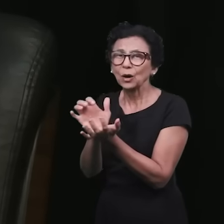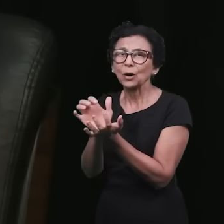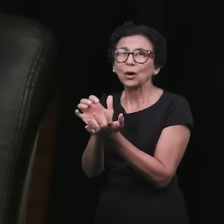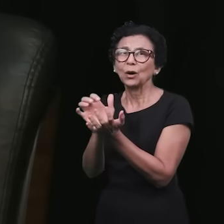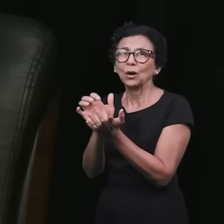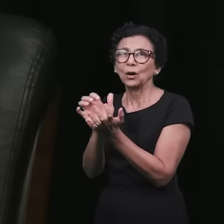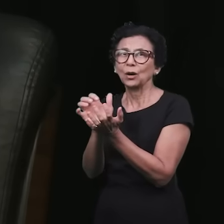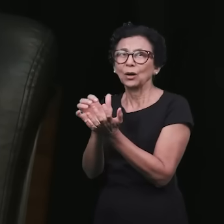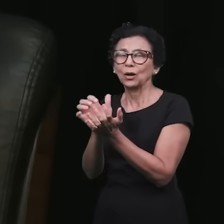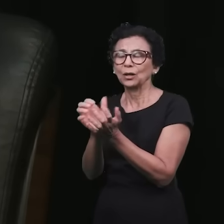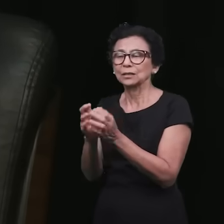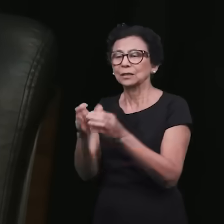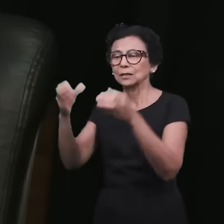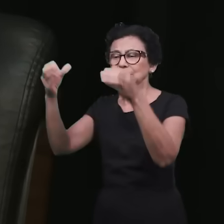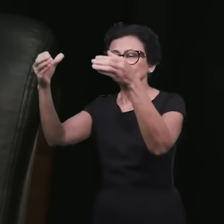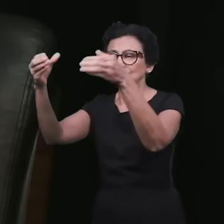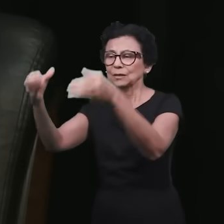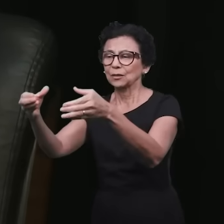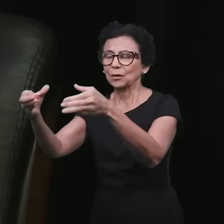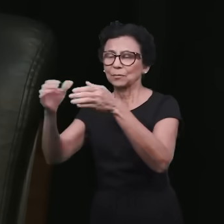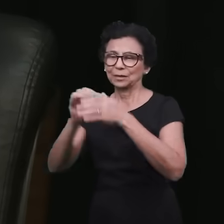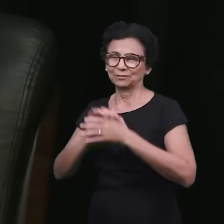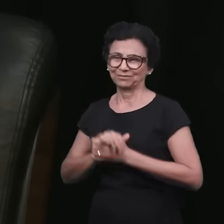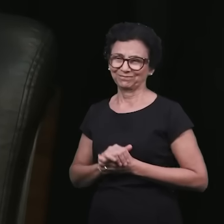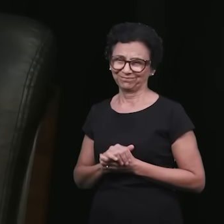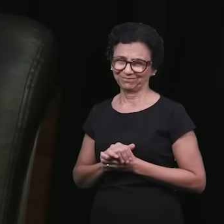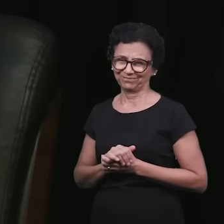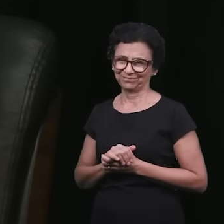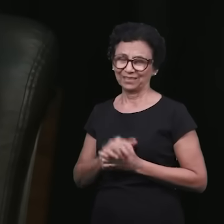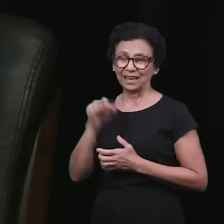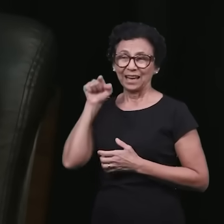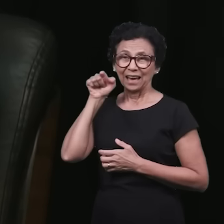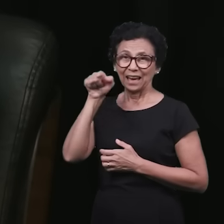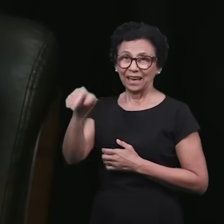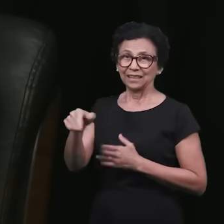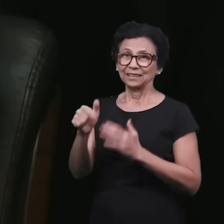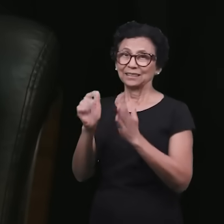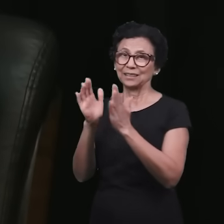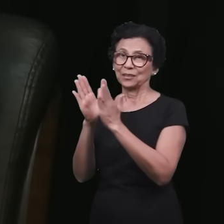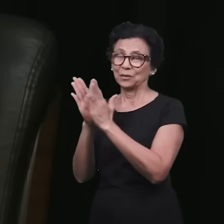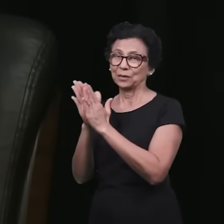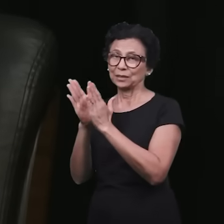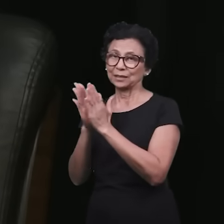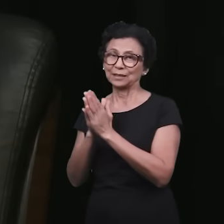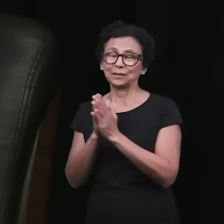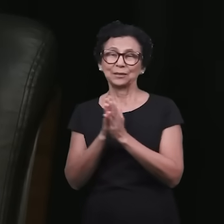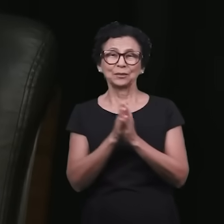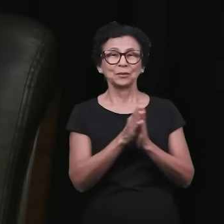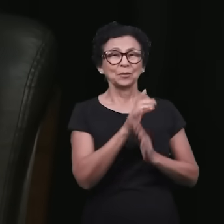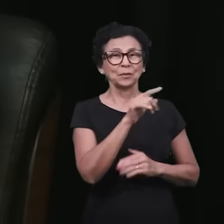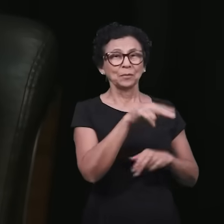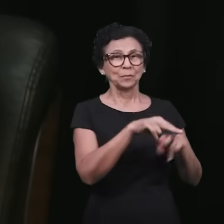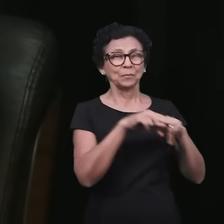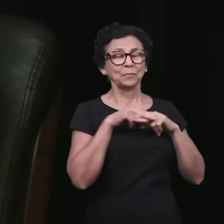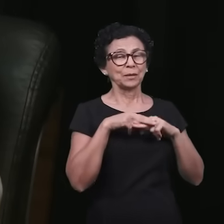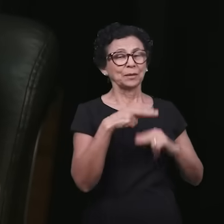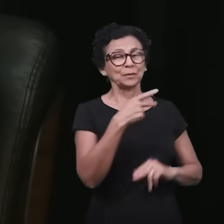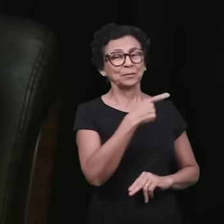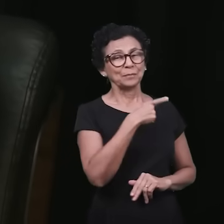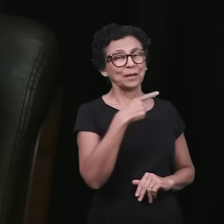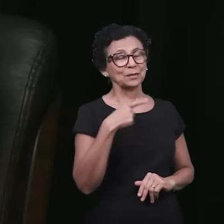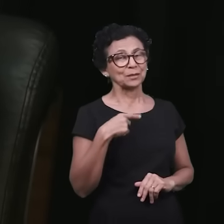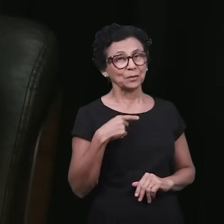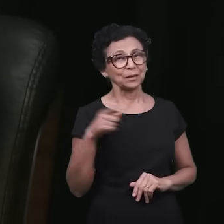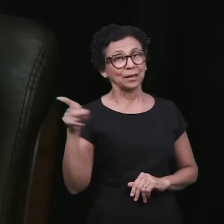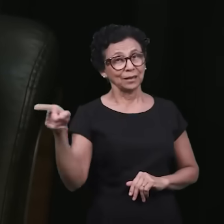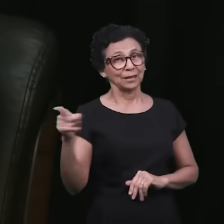sendo sustentado pela oração dessa serva é aqui. Verdade. Então, ali a bênção era da irmã que orava pelo